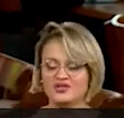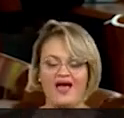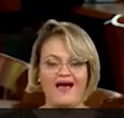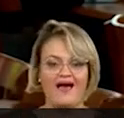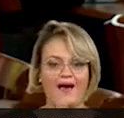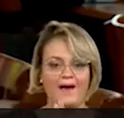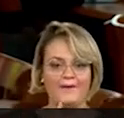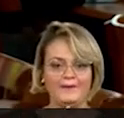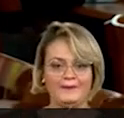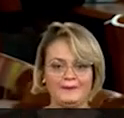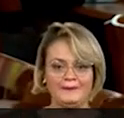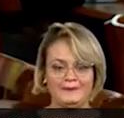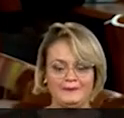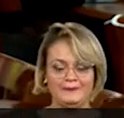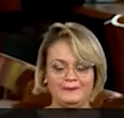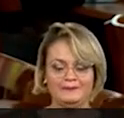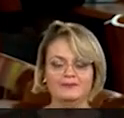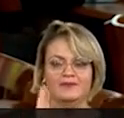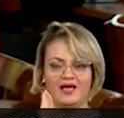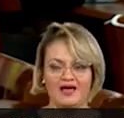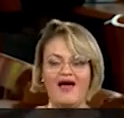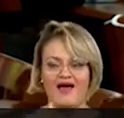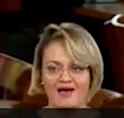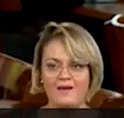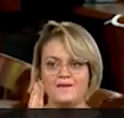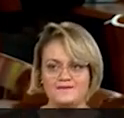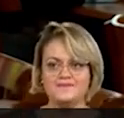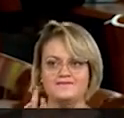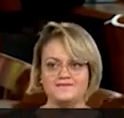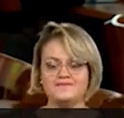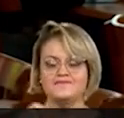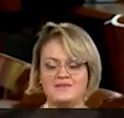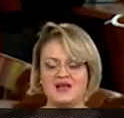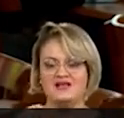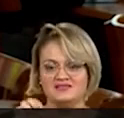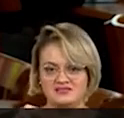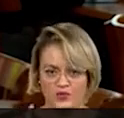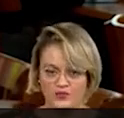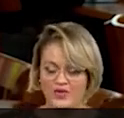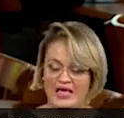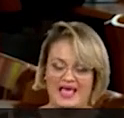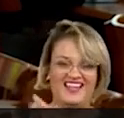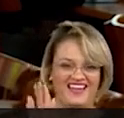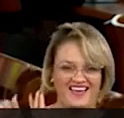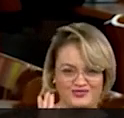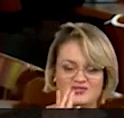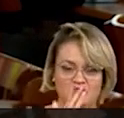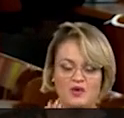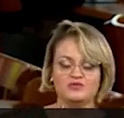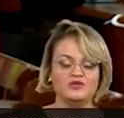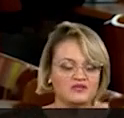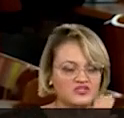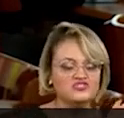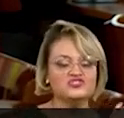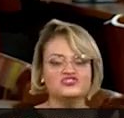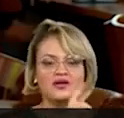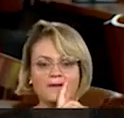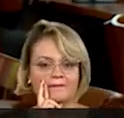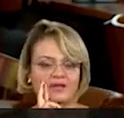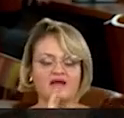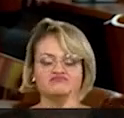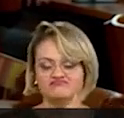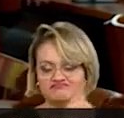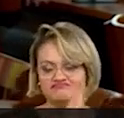Abrazel, Associação Brasileira de Bares e Restaurantes. Pelo menos 23% registraram prejuízo em